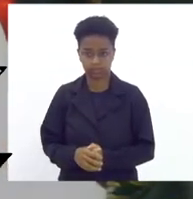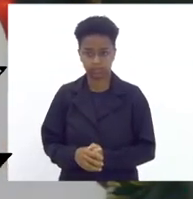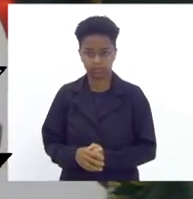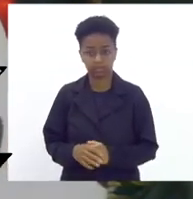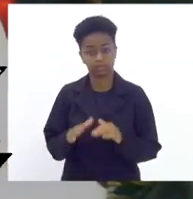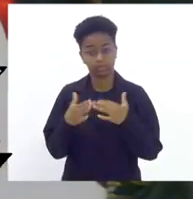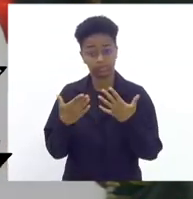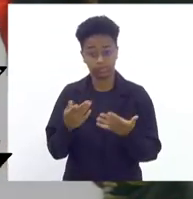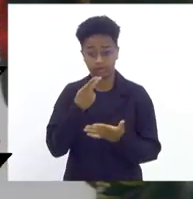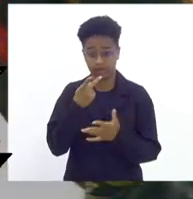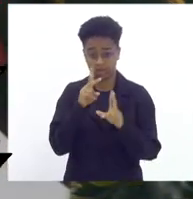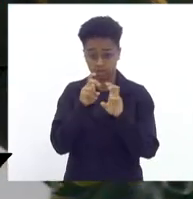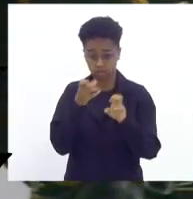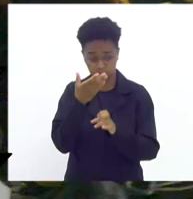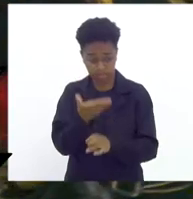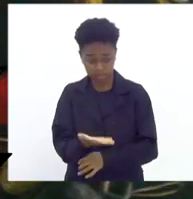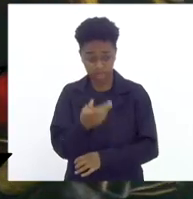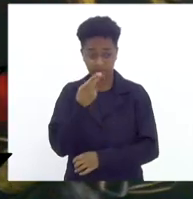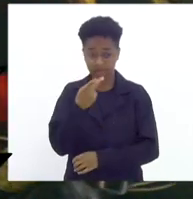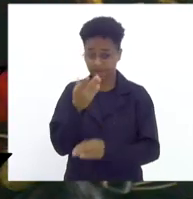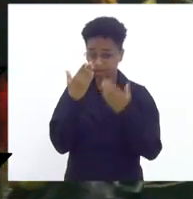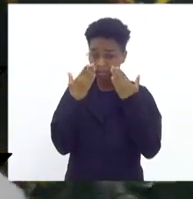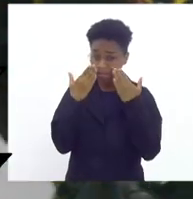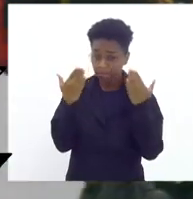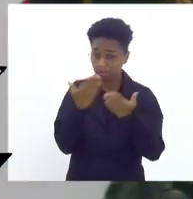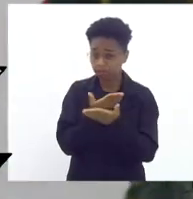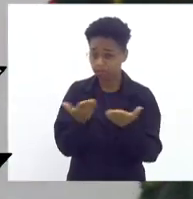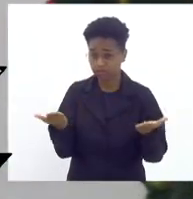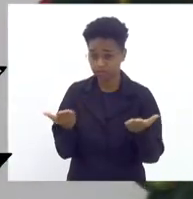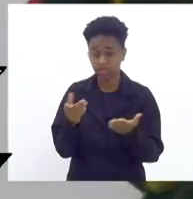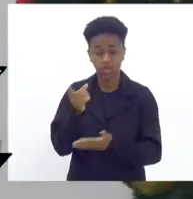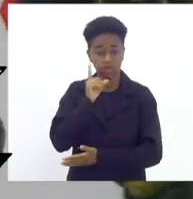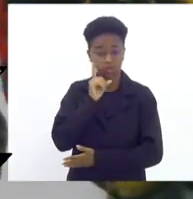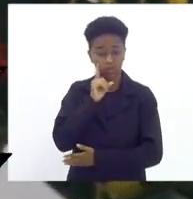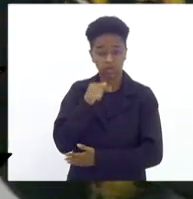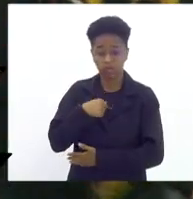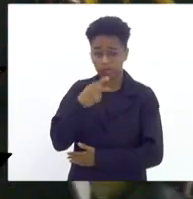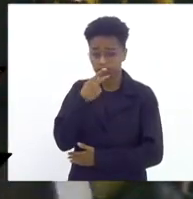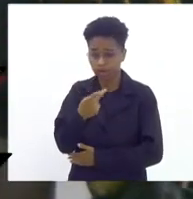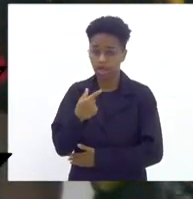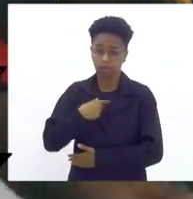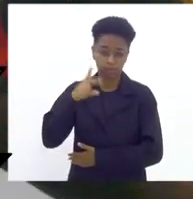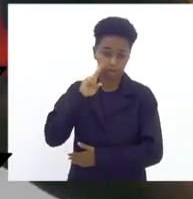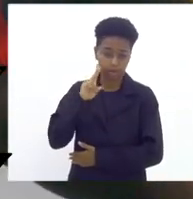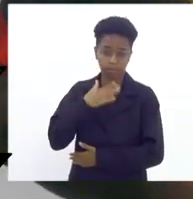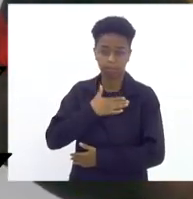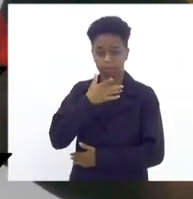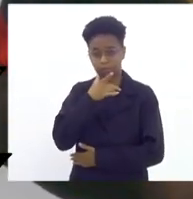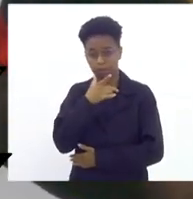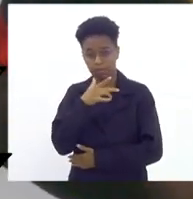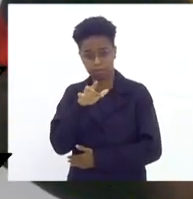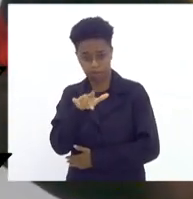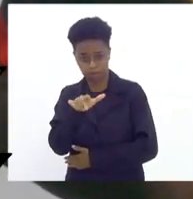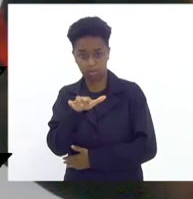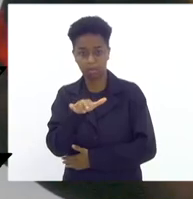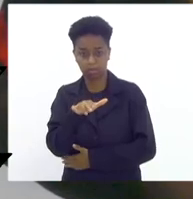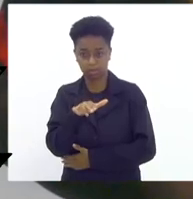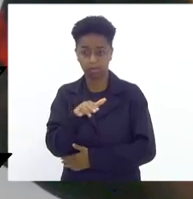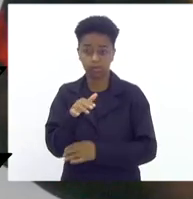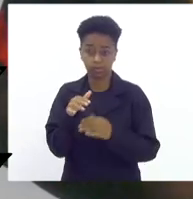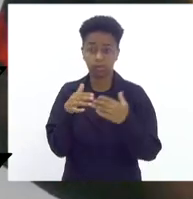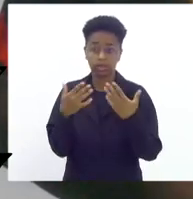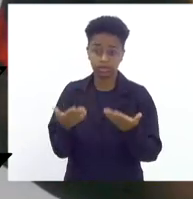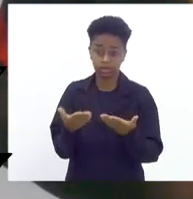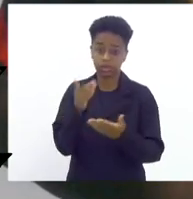falar disso falar na frente de todo mundo a cada dia que eu falo a cada dia eu lembro do meu irmão entendeu E ainda